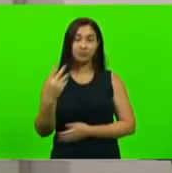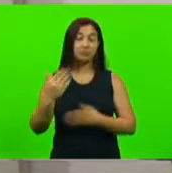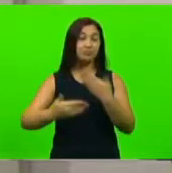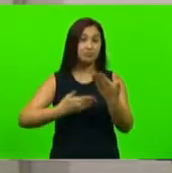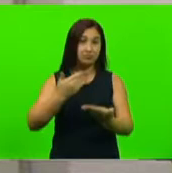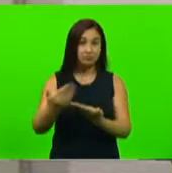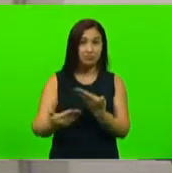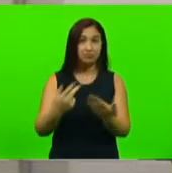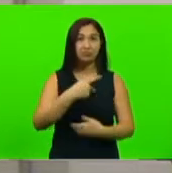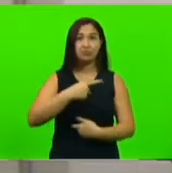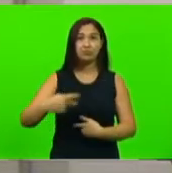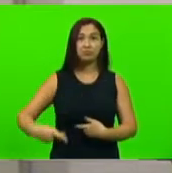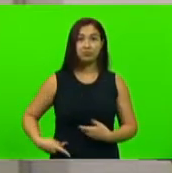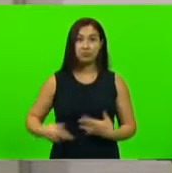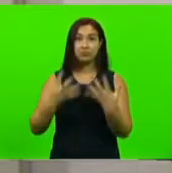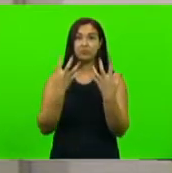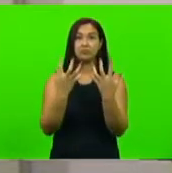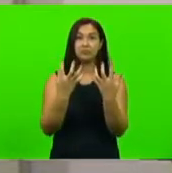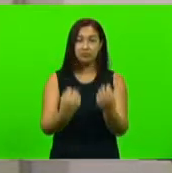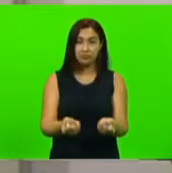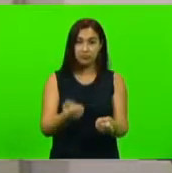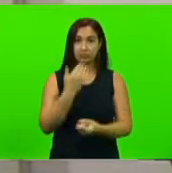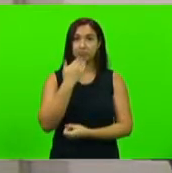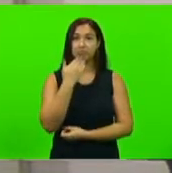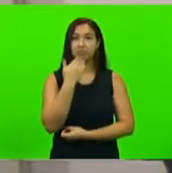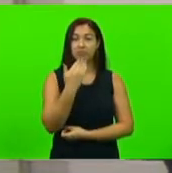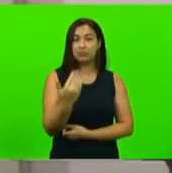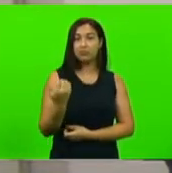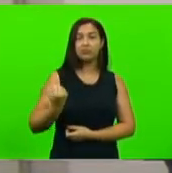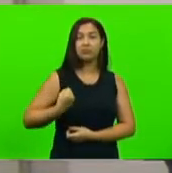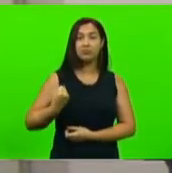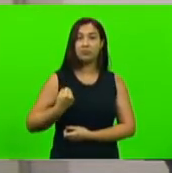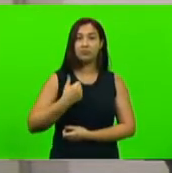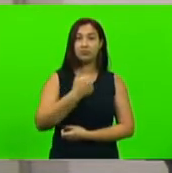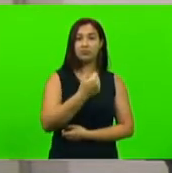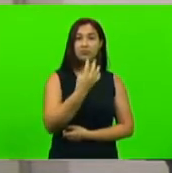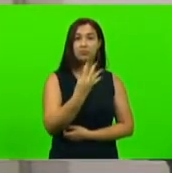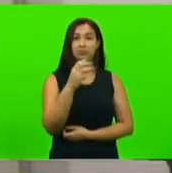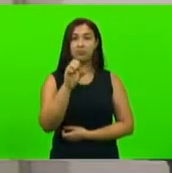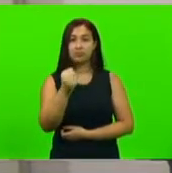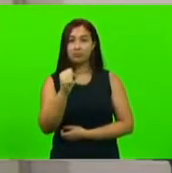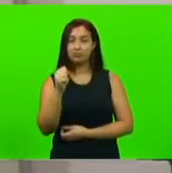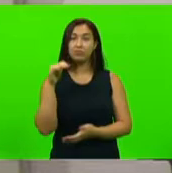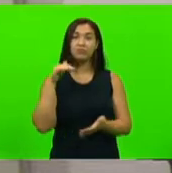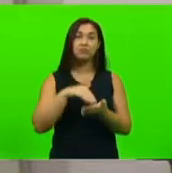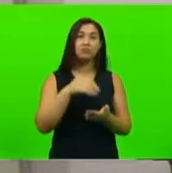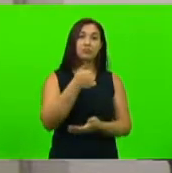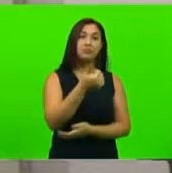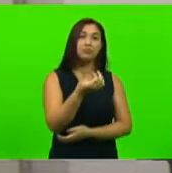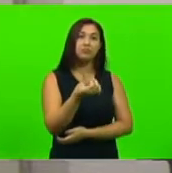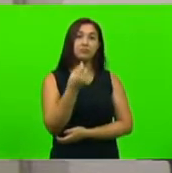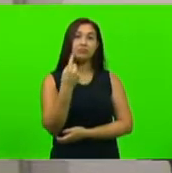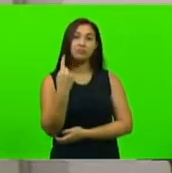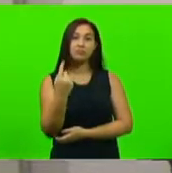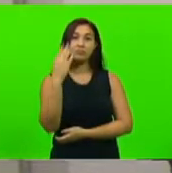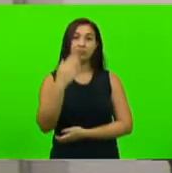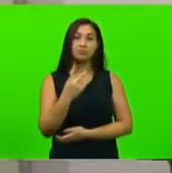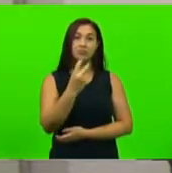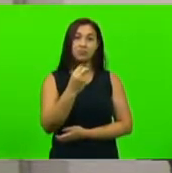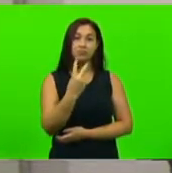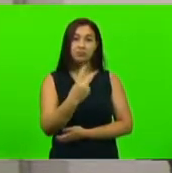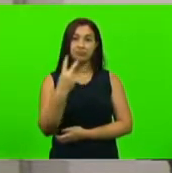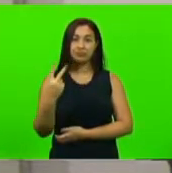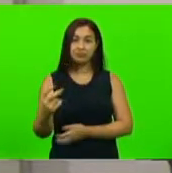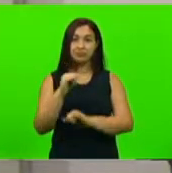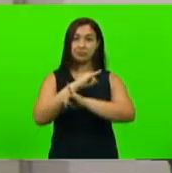senhor presidente deferiu os requerimentos números 148 a 161/2022 e comunicou